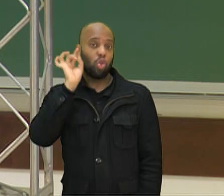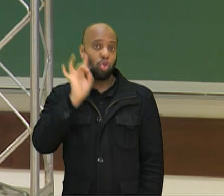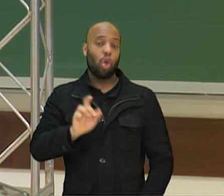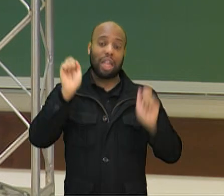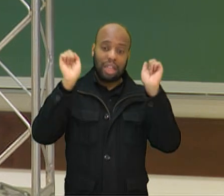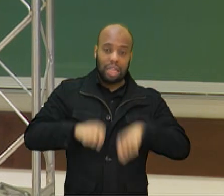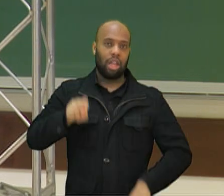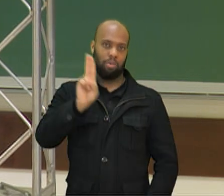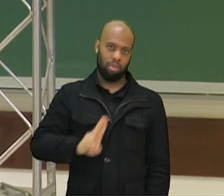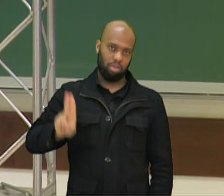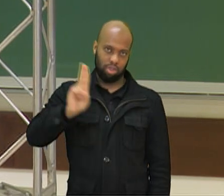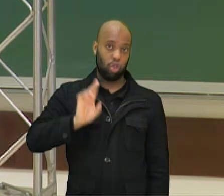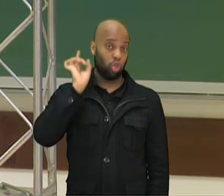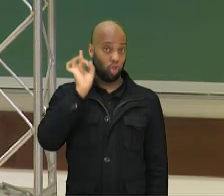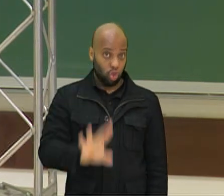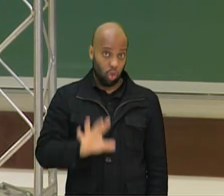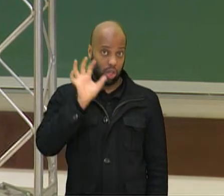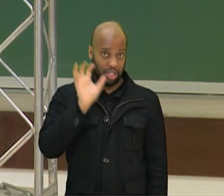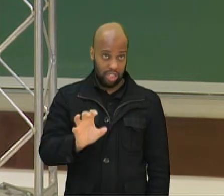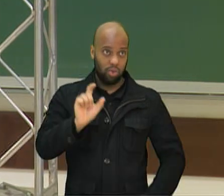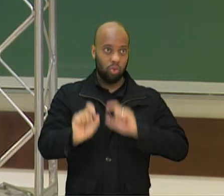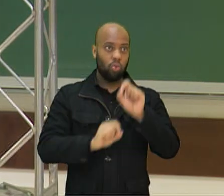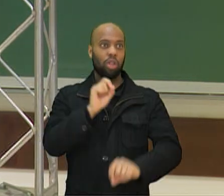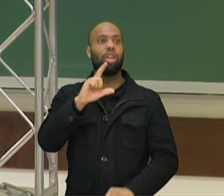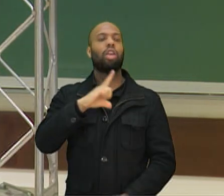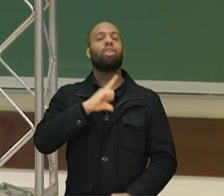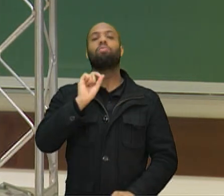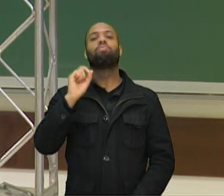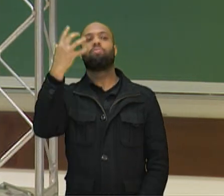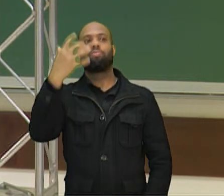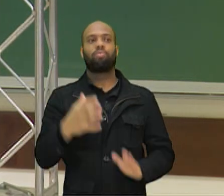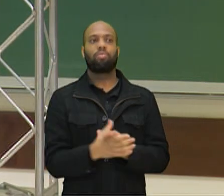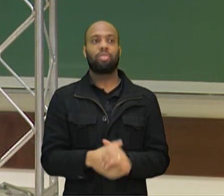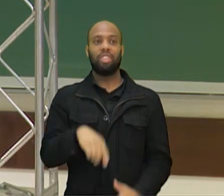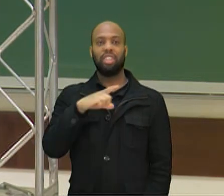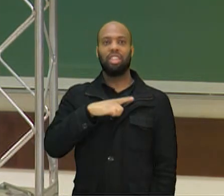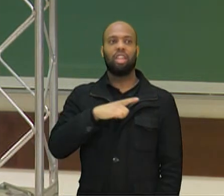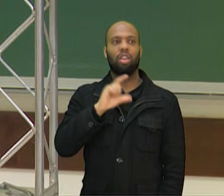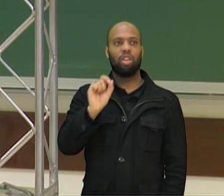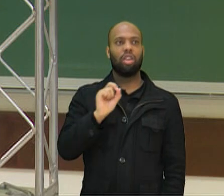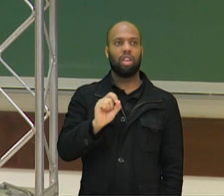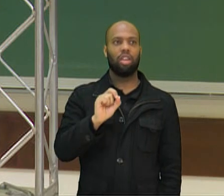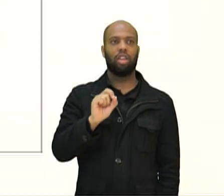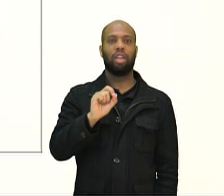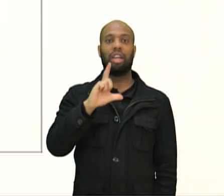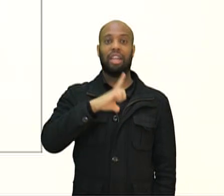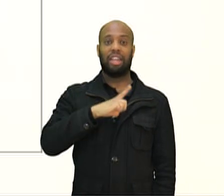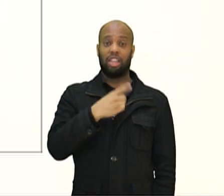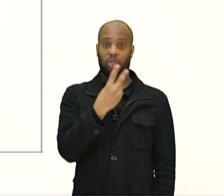pequena porção de água doce que nós temos, o que acontece? Desse pedaço aqui, ó,